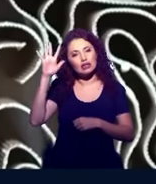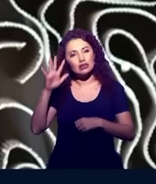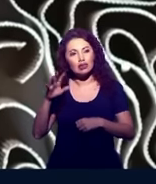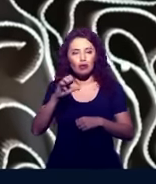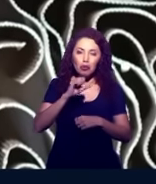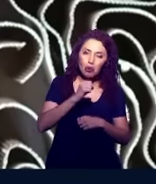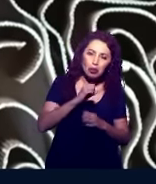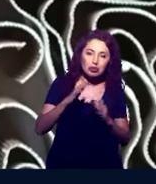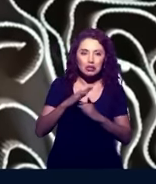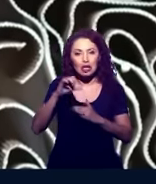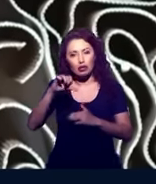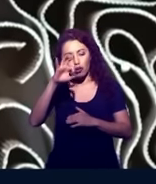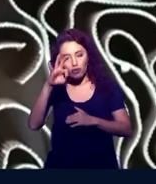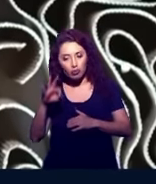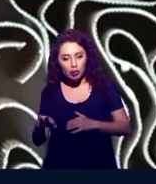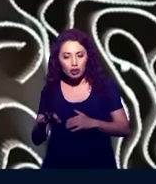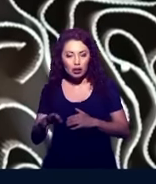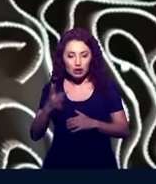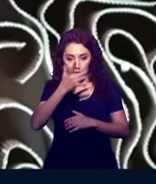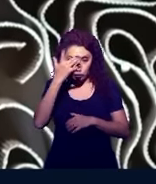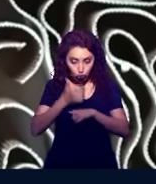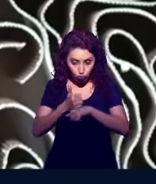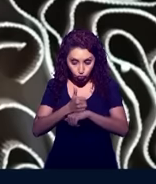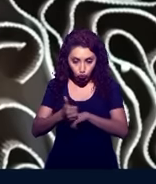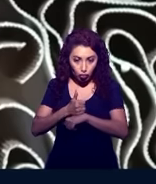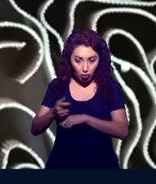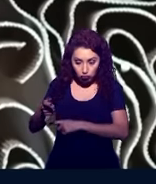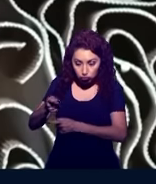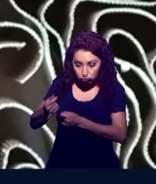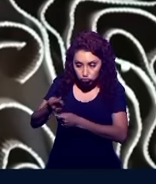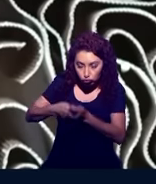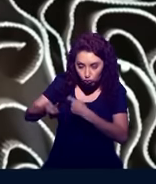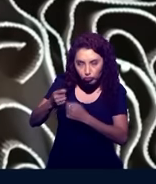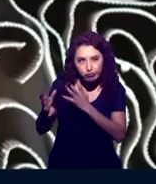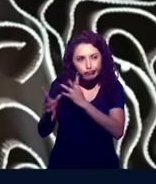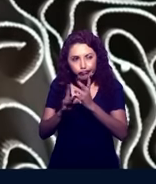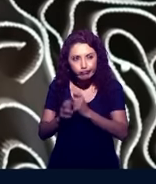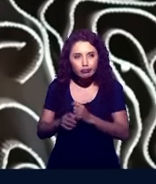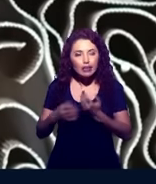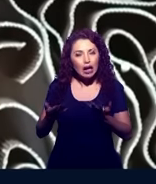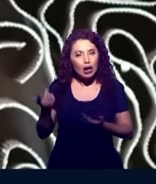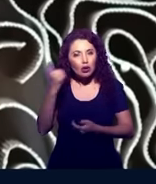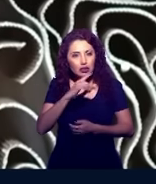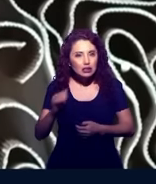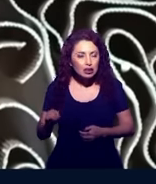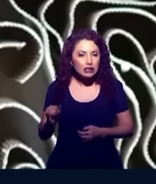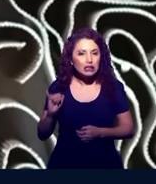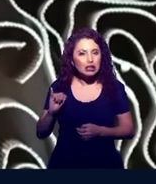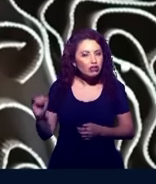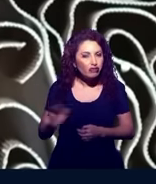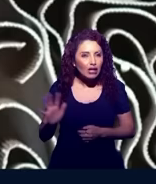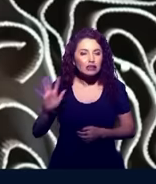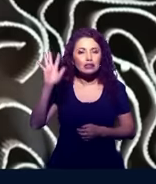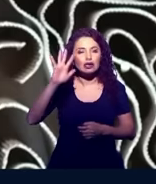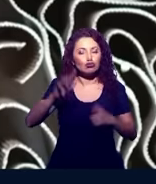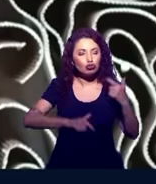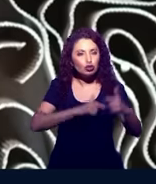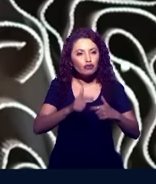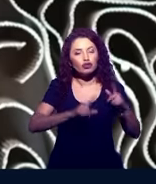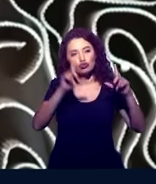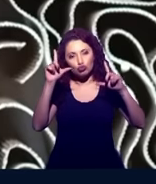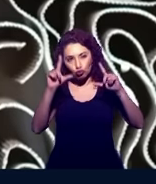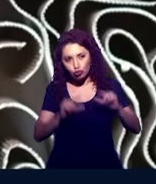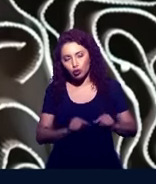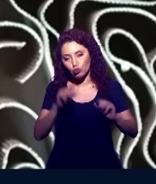% o cálculo que os economistas fazia é o seguinte para essa inflação cair e a inflação de serviços cair a gente vai ter que a gente vai ter